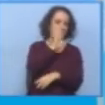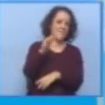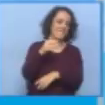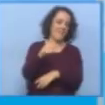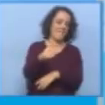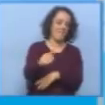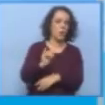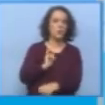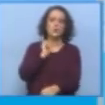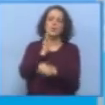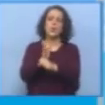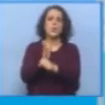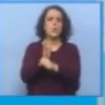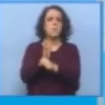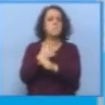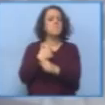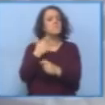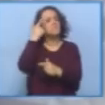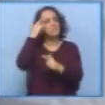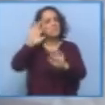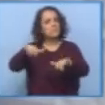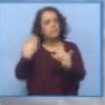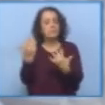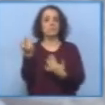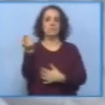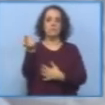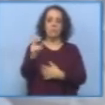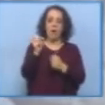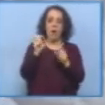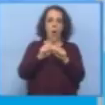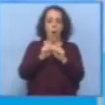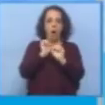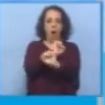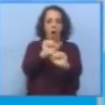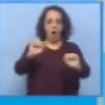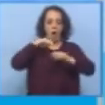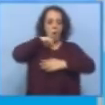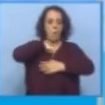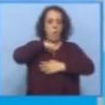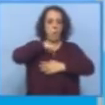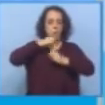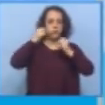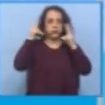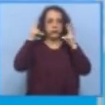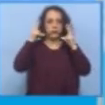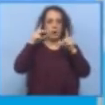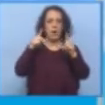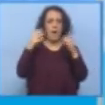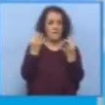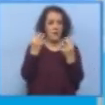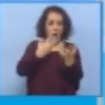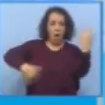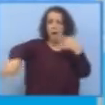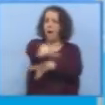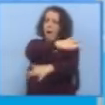esperar. Eram momentos em que lhes tocava que, no meio de toda a dispersão que havia também nisto